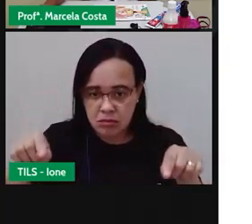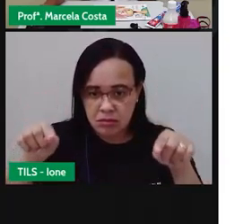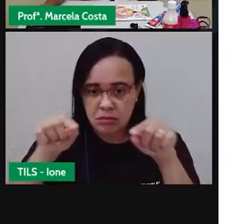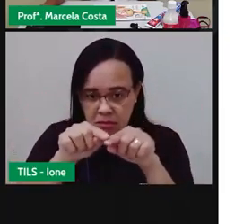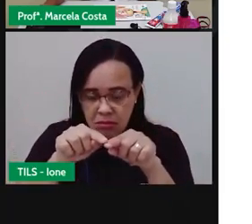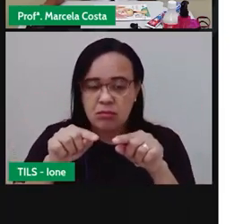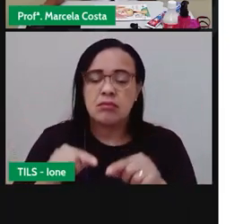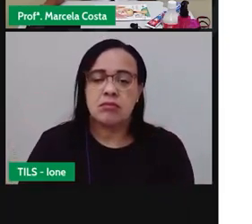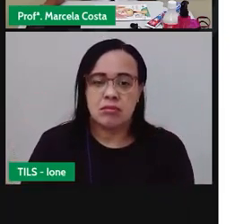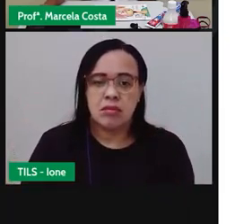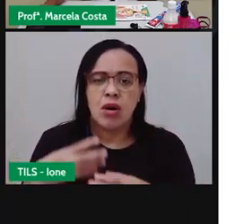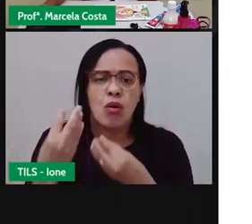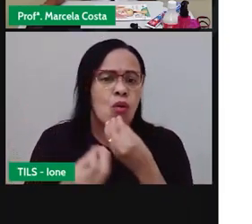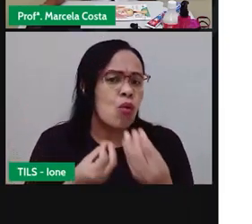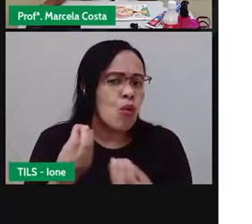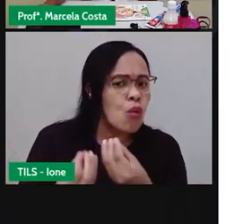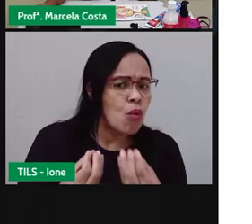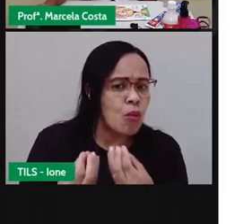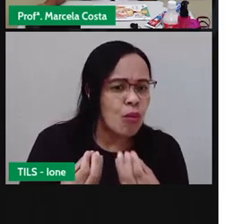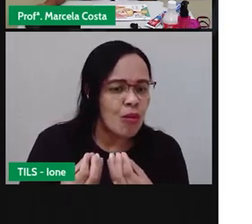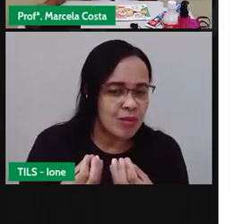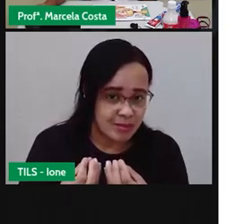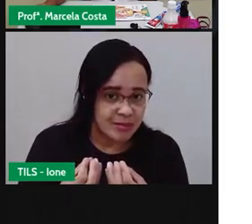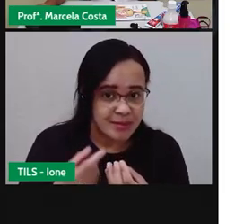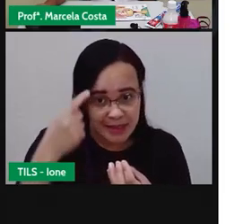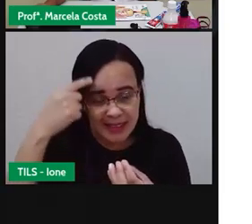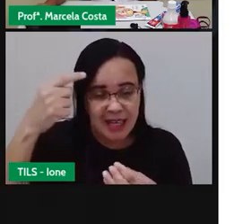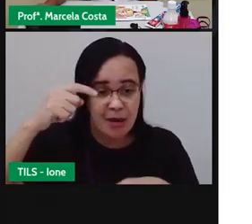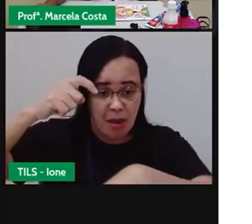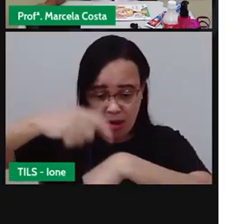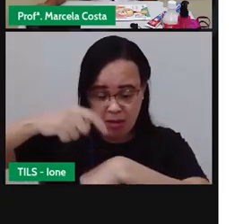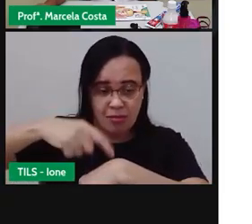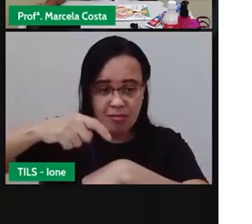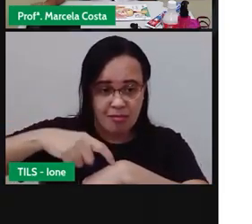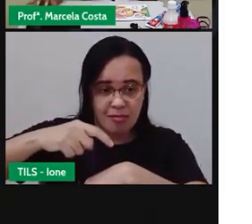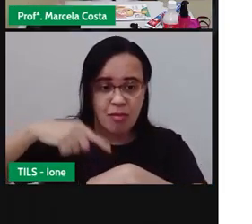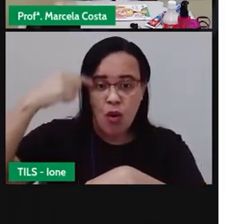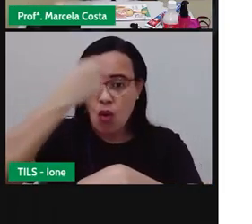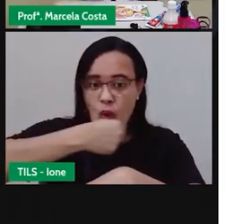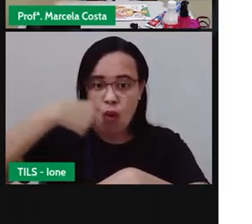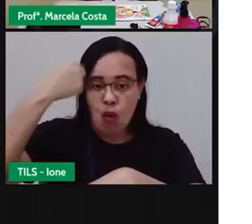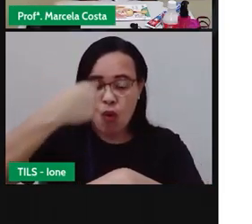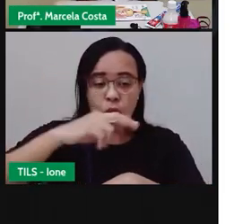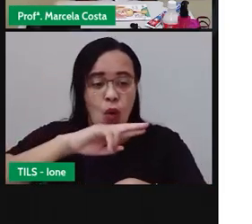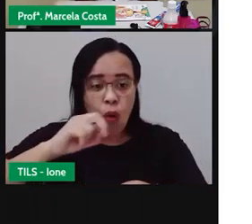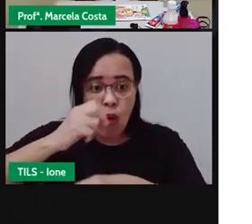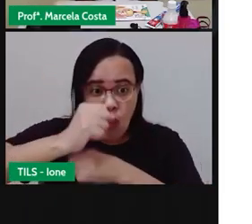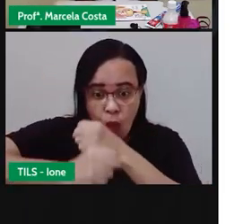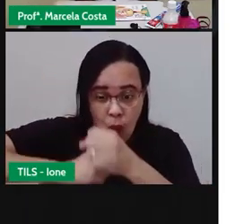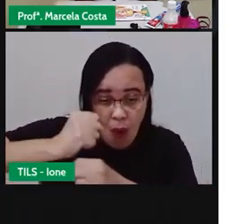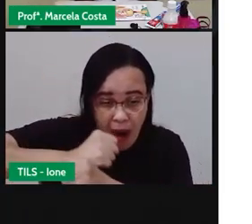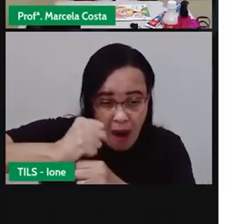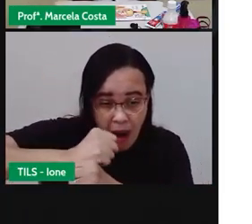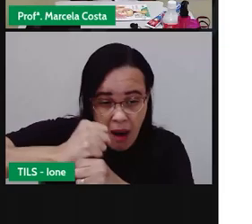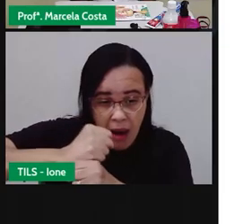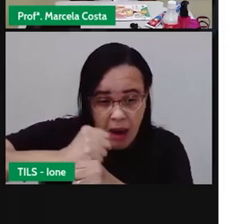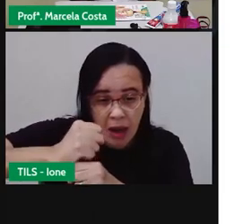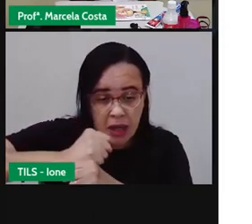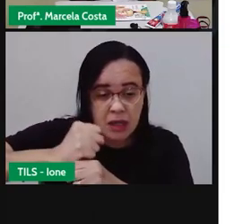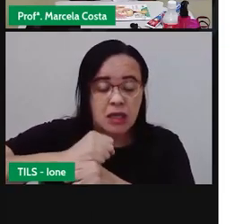decomposição dos materiais das embalagens, né? Porque cada embalagem é produzida por